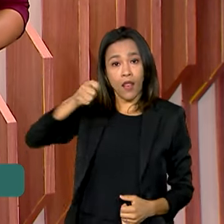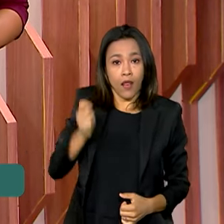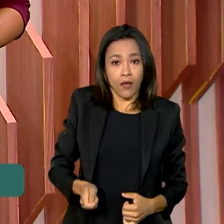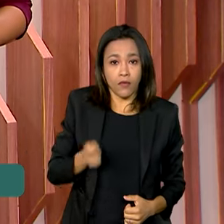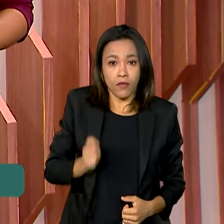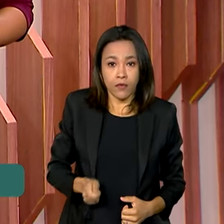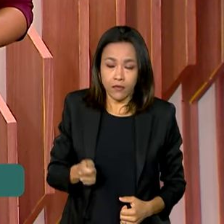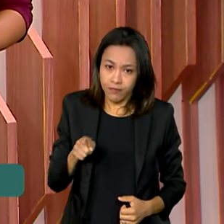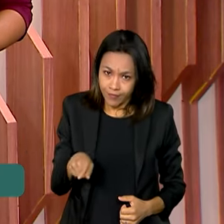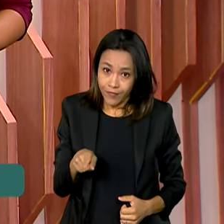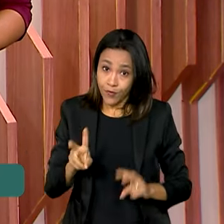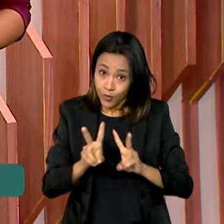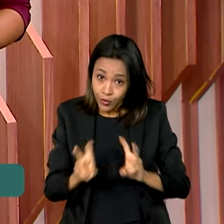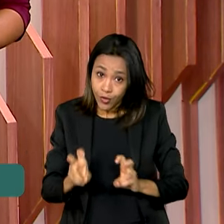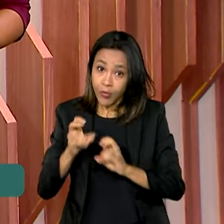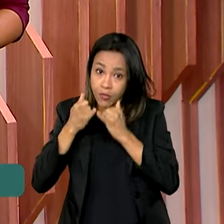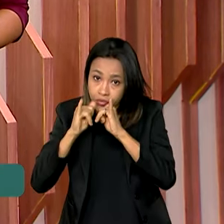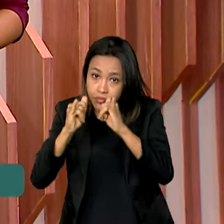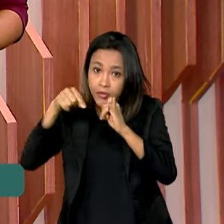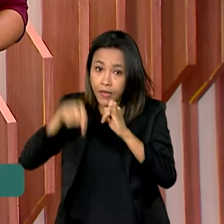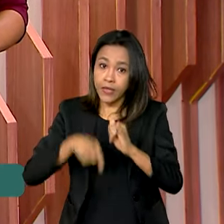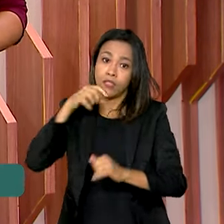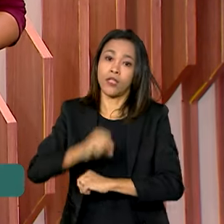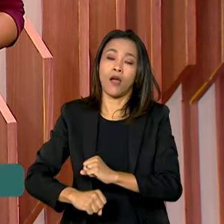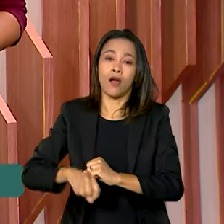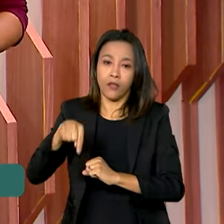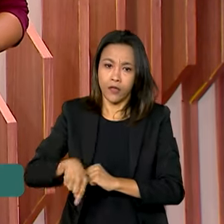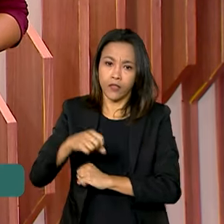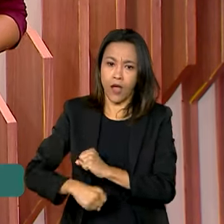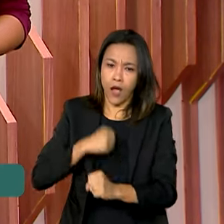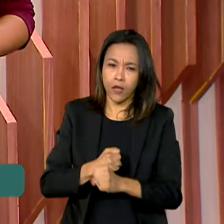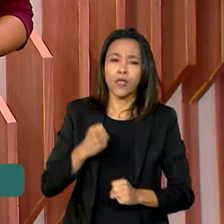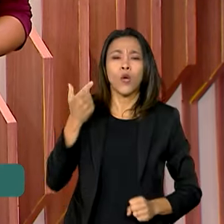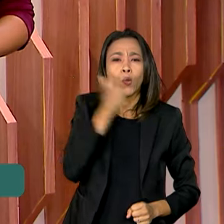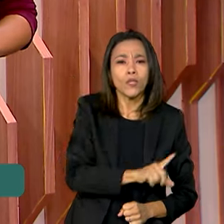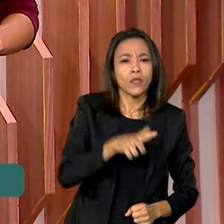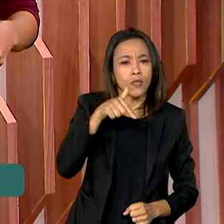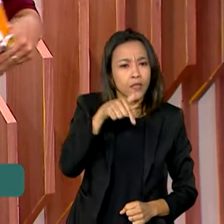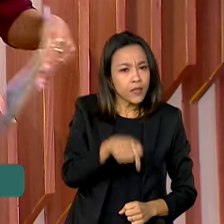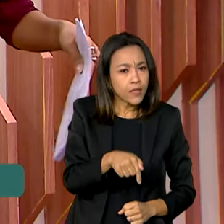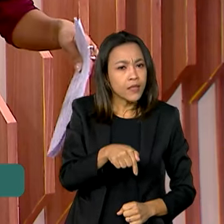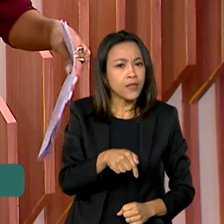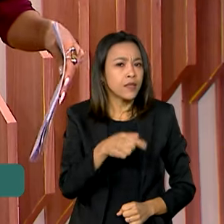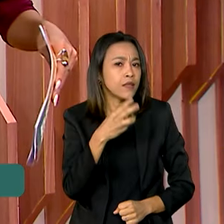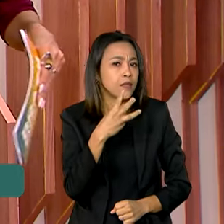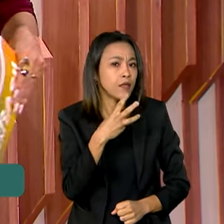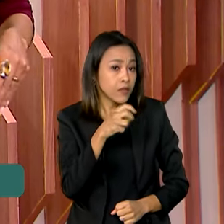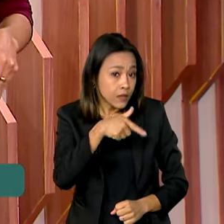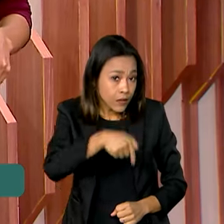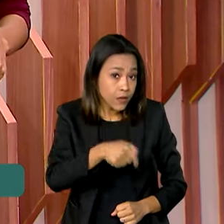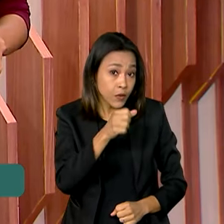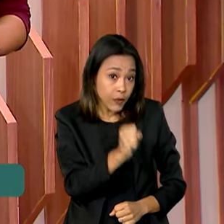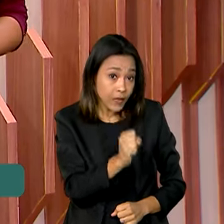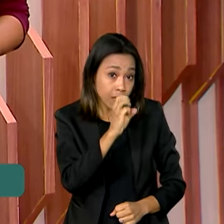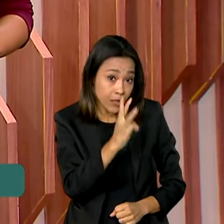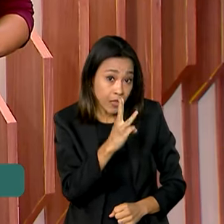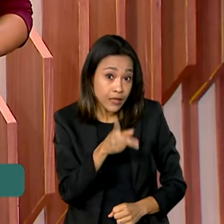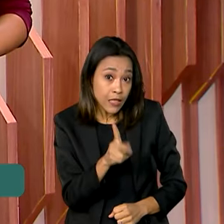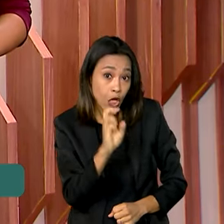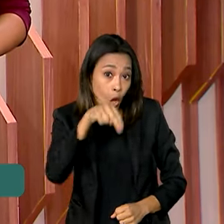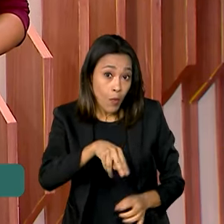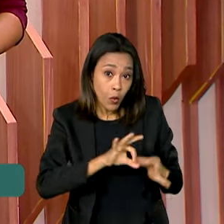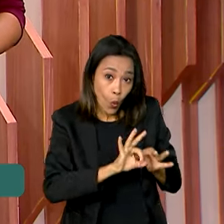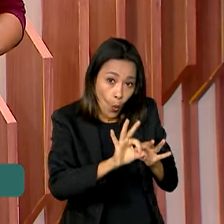transmissão de energia deste ano. Foram contemplados 783 quilômetros, o que deve gerar cerca de 7 mil